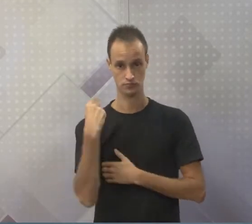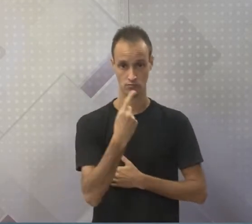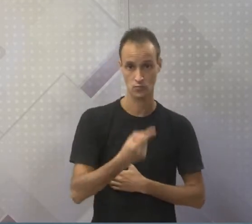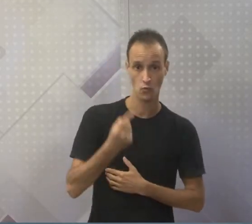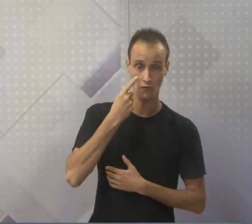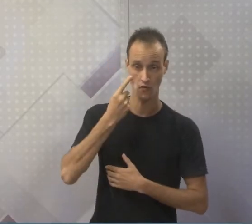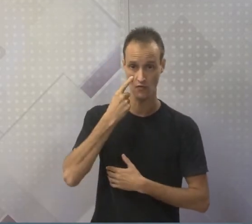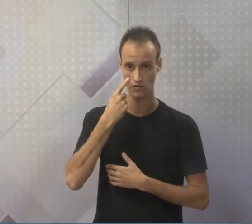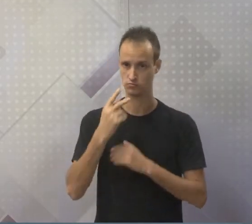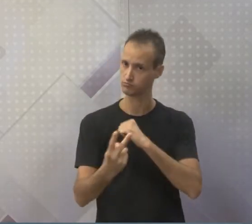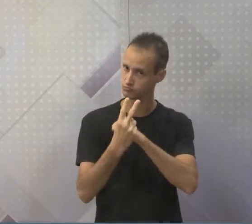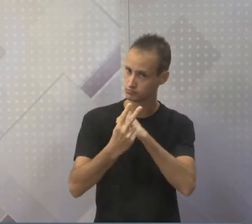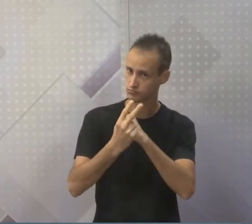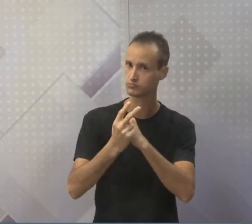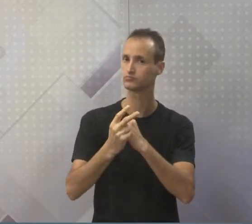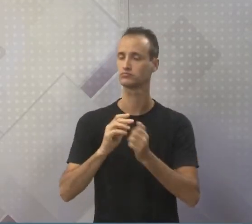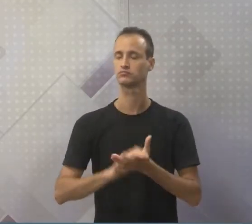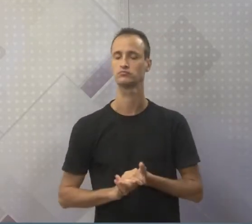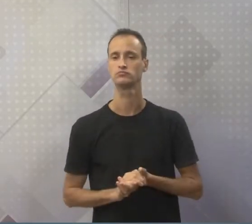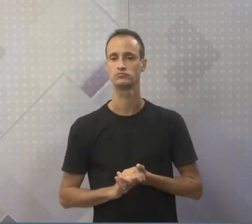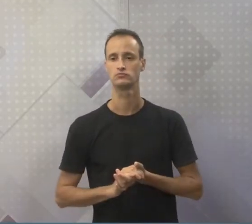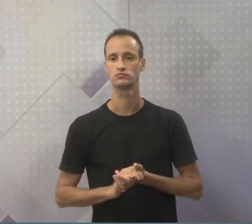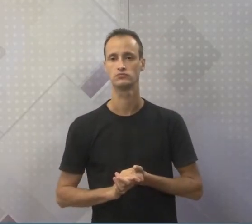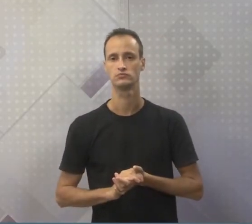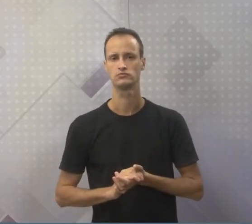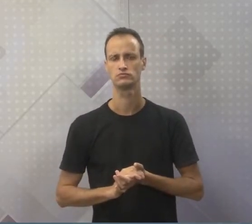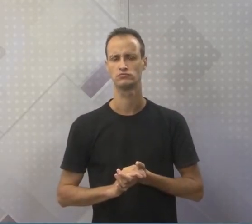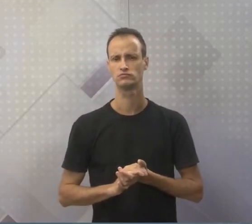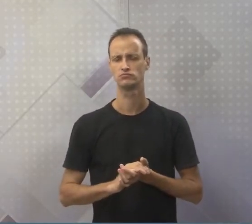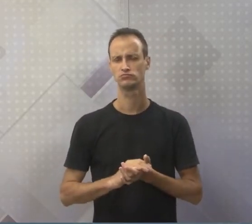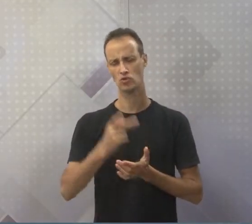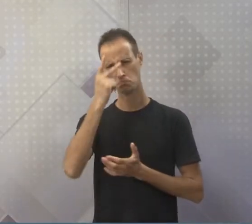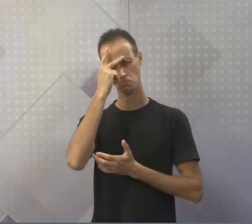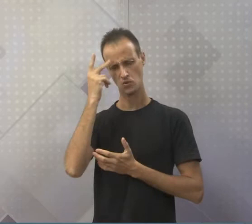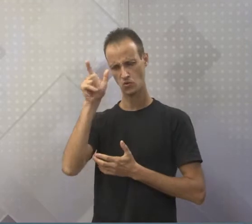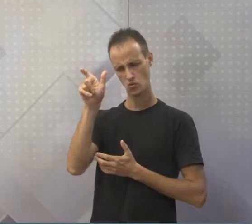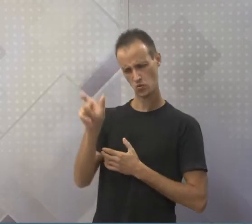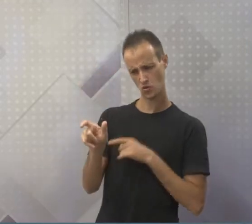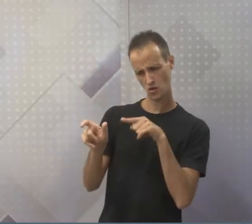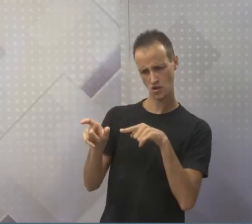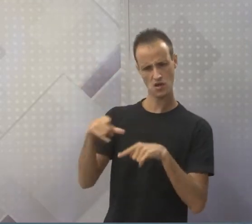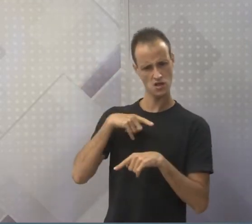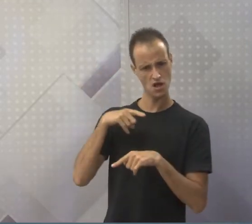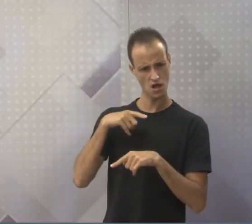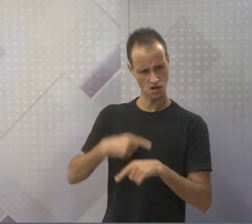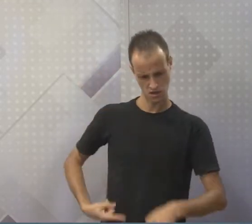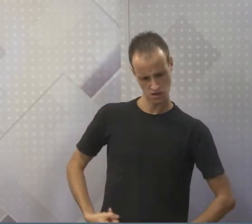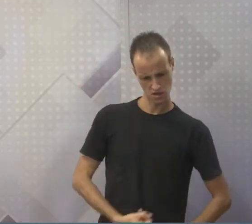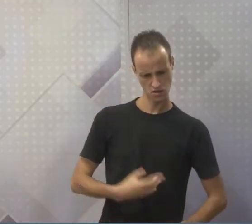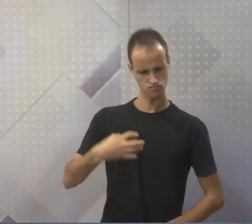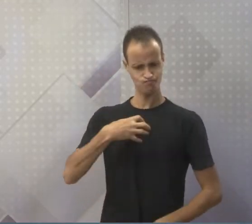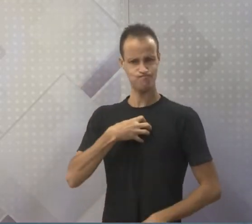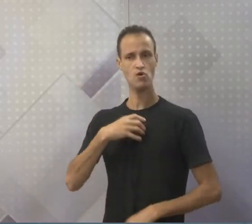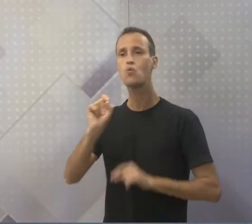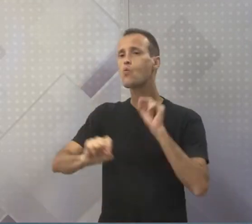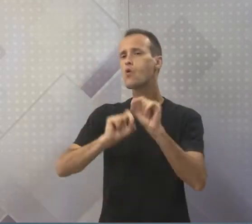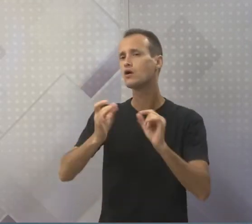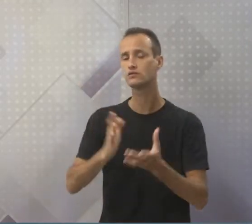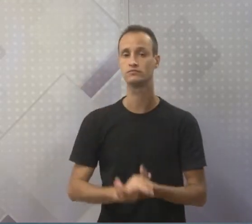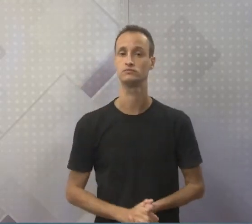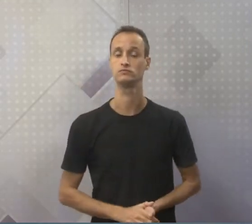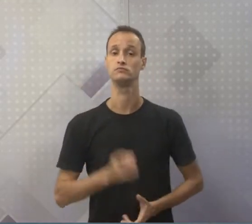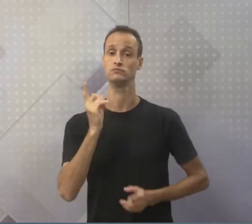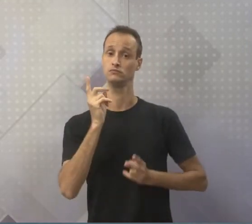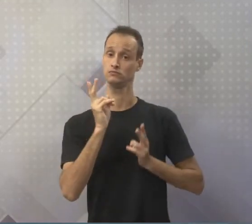que a gente vê daqui a pouquinho. Ô, professor, e alguém que tem lombriga, o que é que sente? Gente, na maioria das